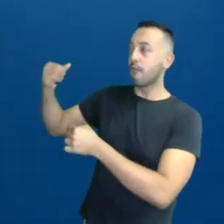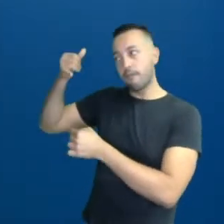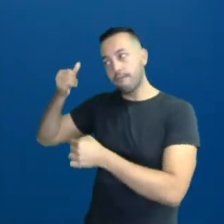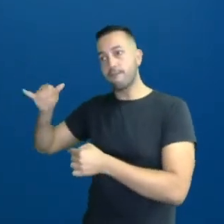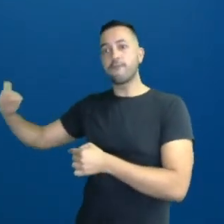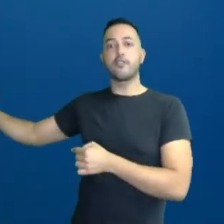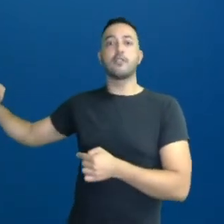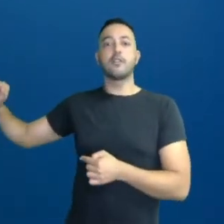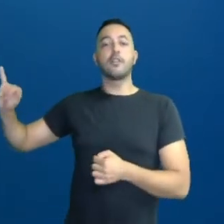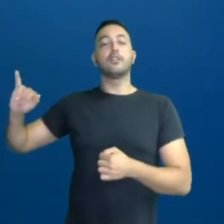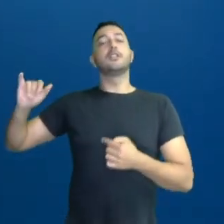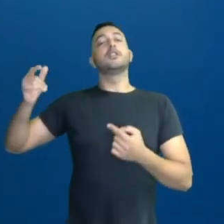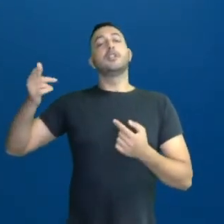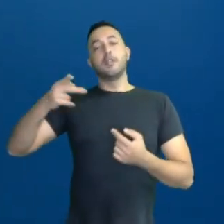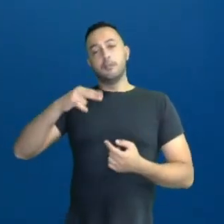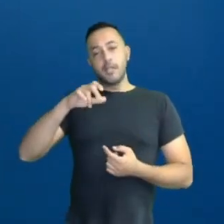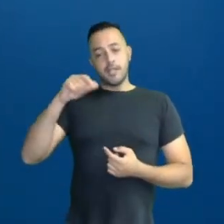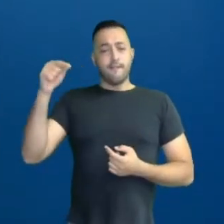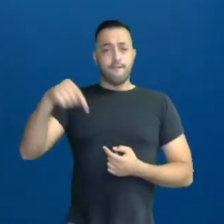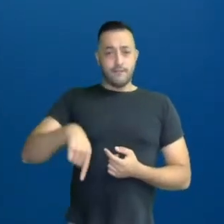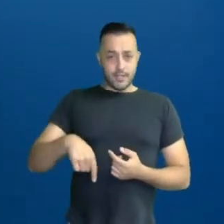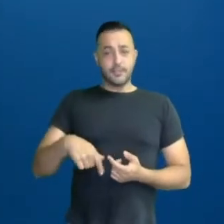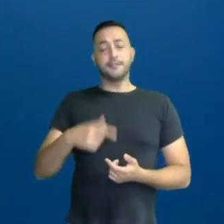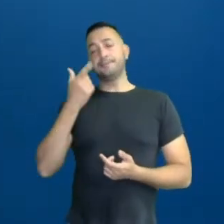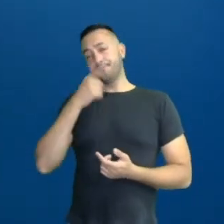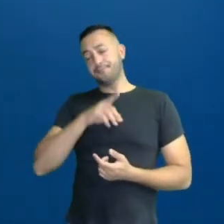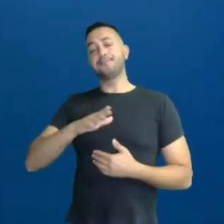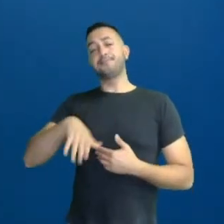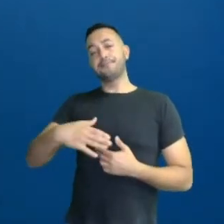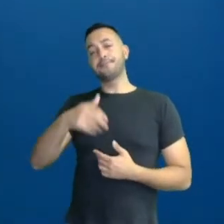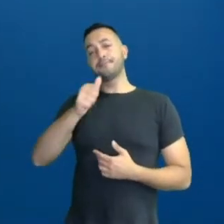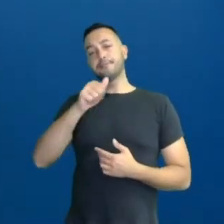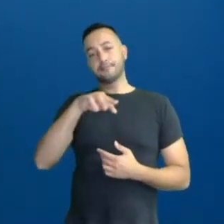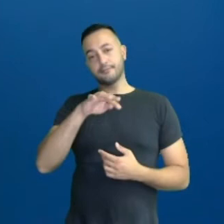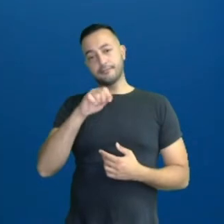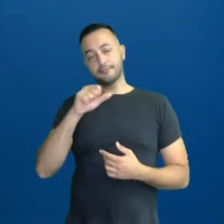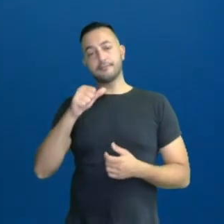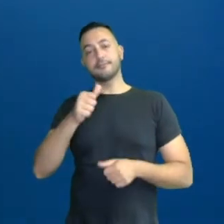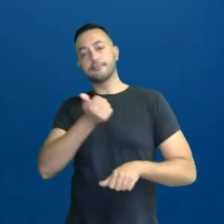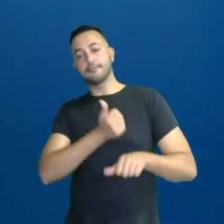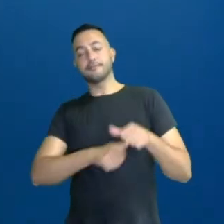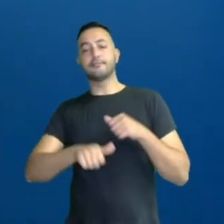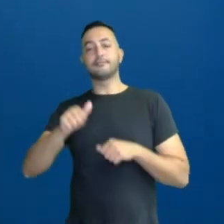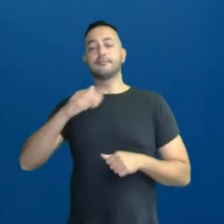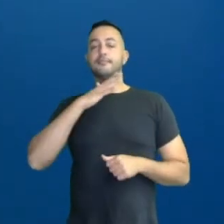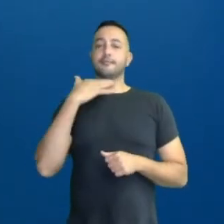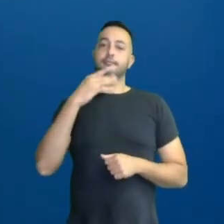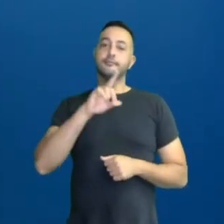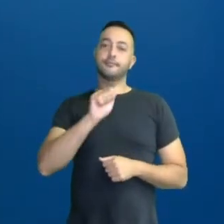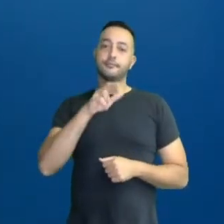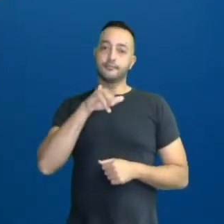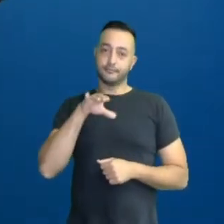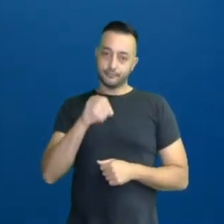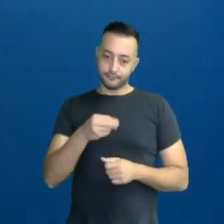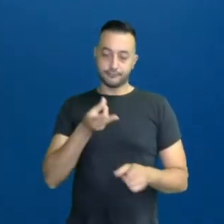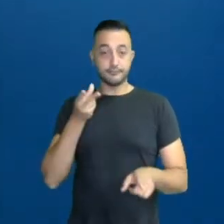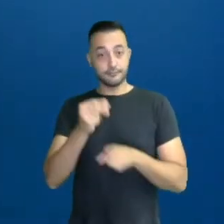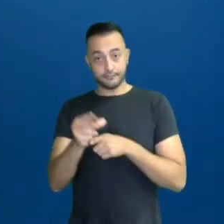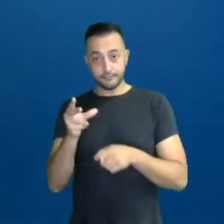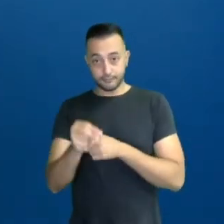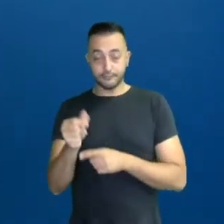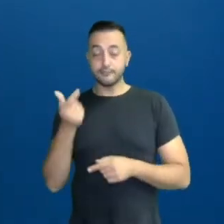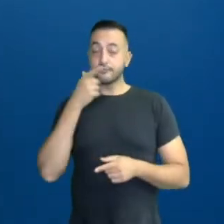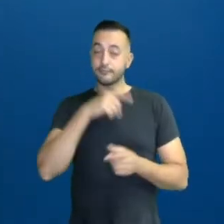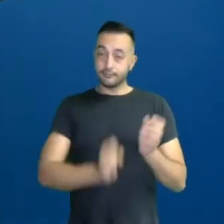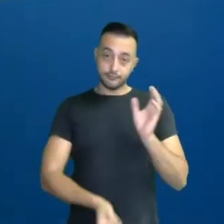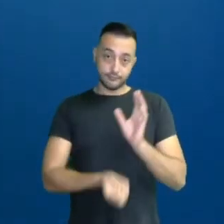vieram, derrotaram, depois os atenienses conseguiram reverter a situação com a morte de Dario, venceram Xerxes, cria-se a